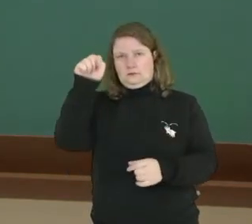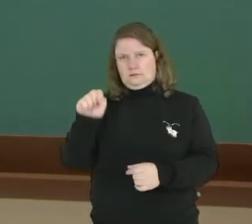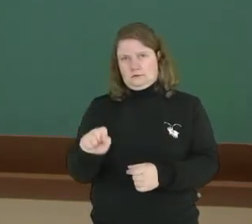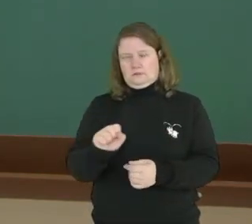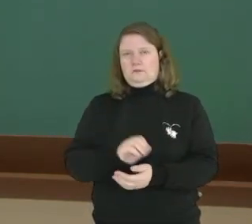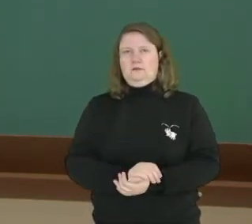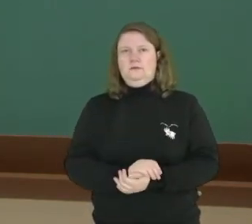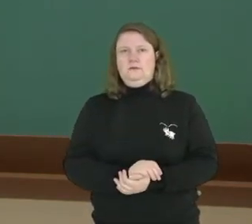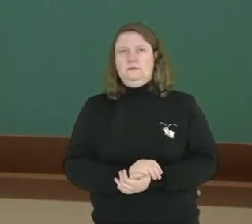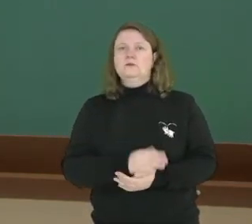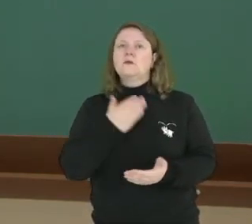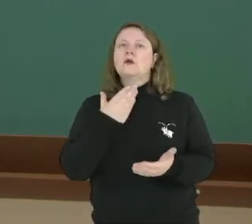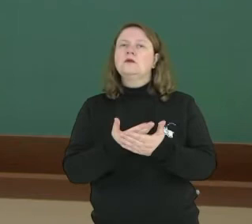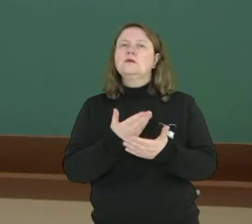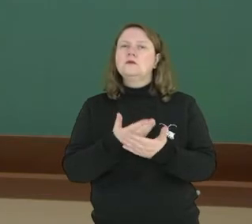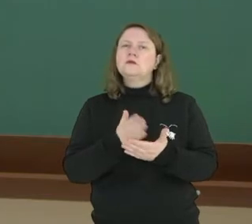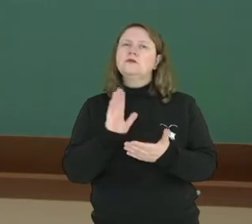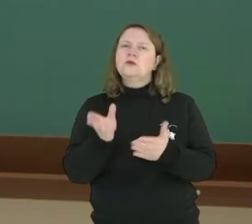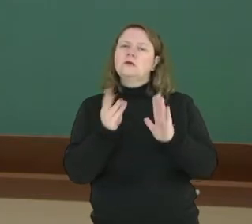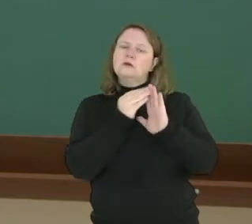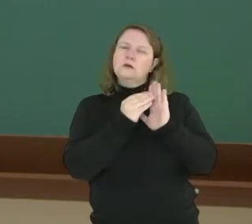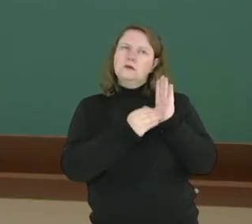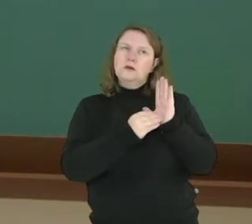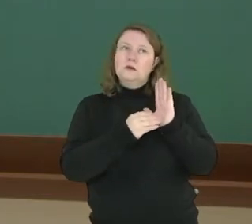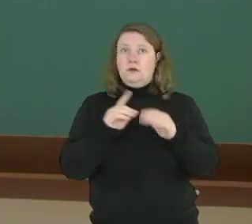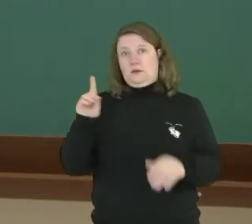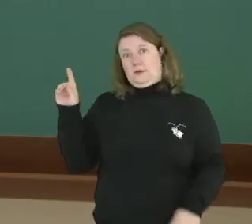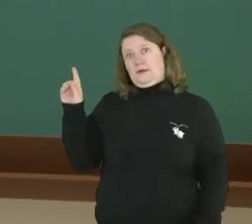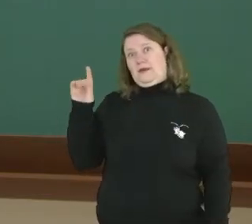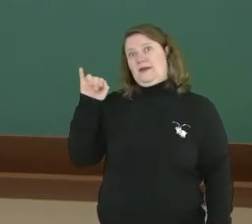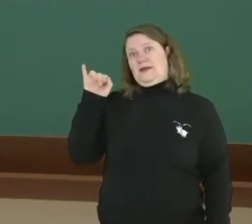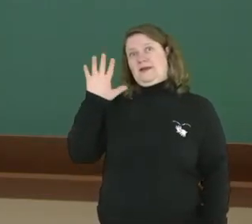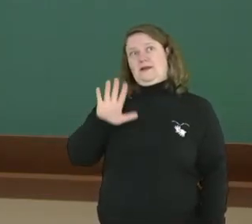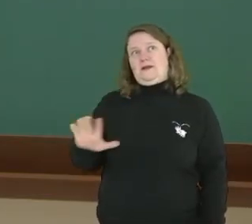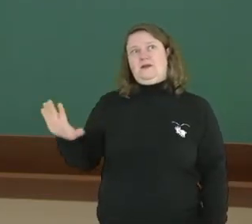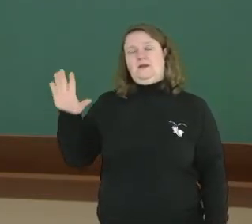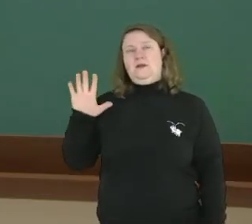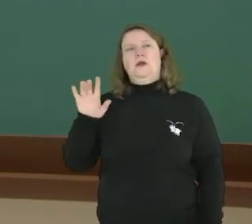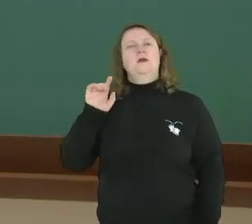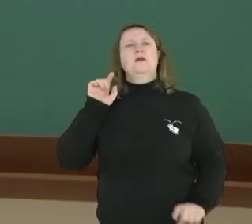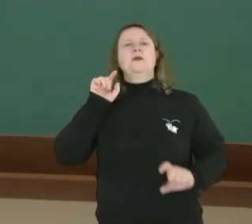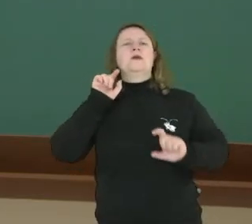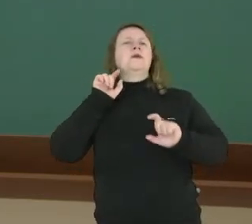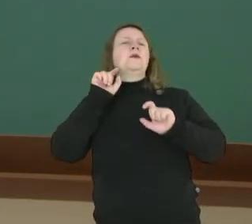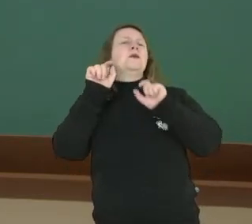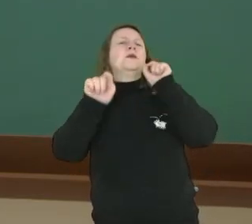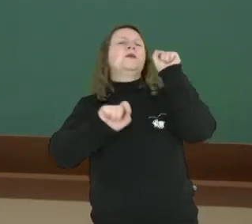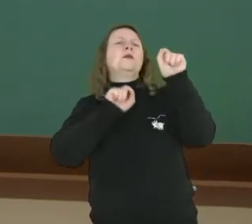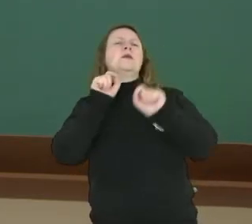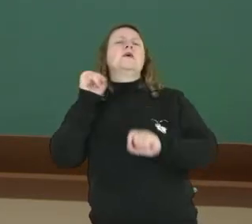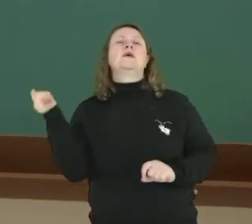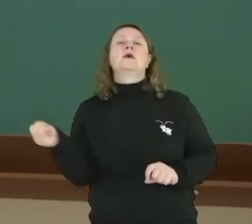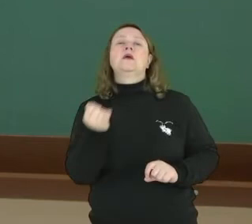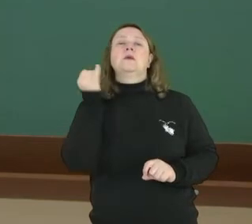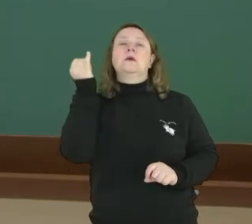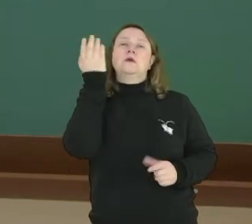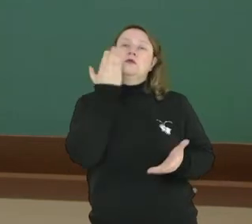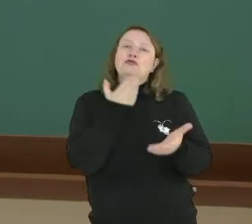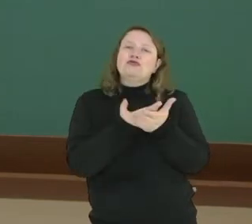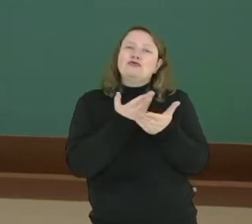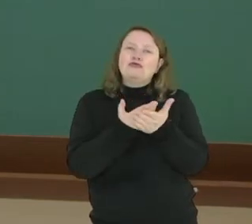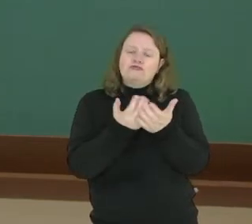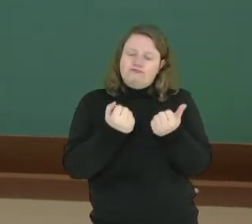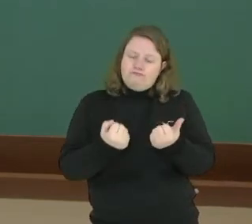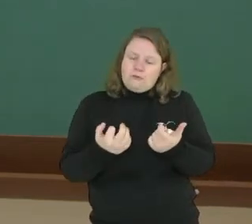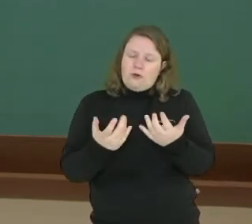Os estudos que a gente fez e a imagem que nós temos aqui ao lado. Qual a importância de estudarmos a vegetação? E